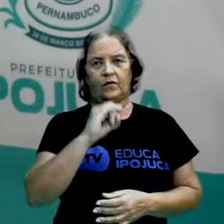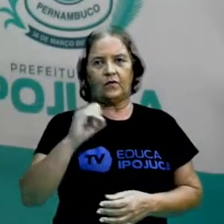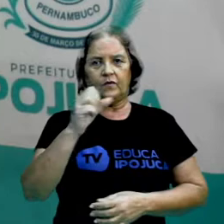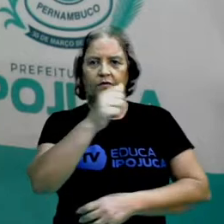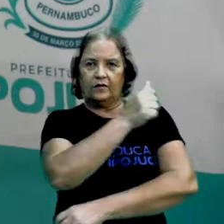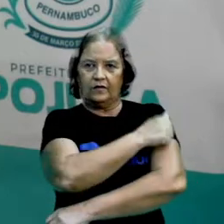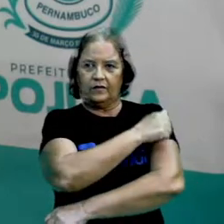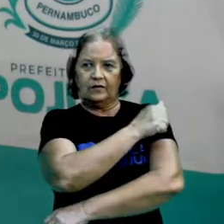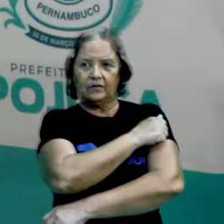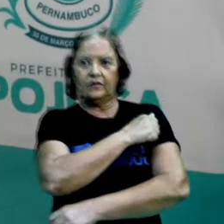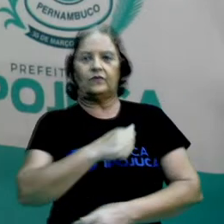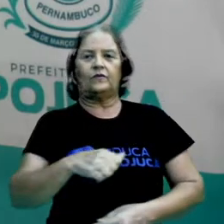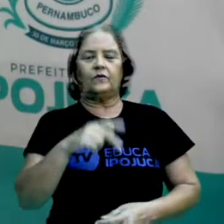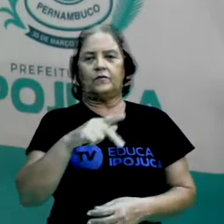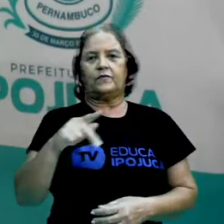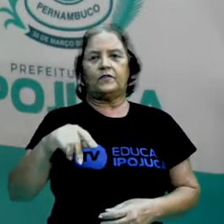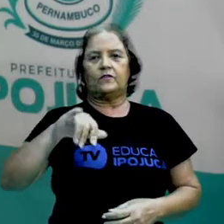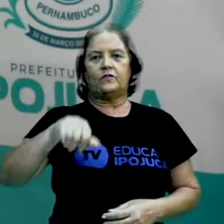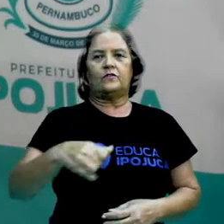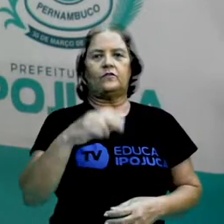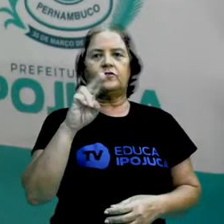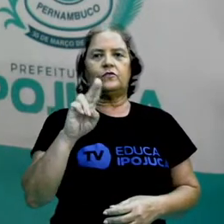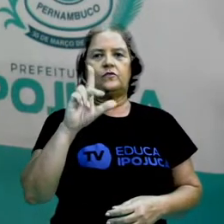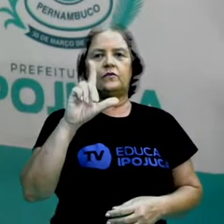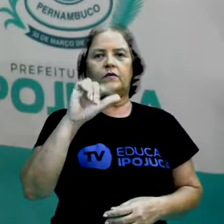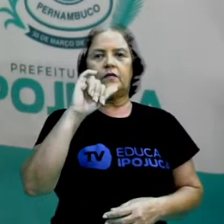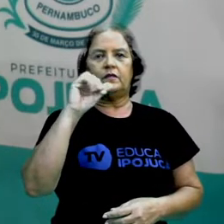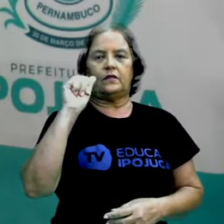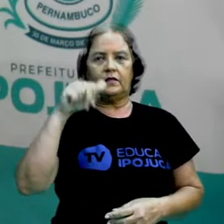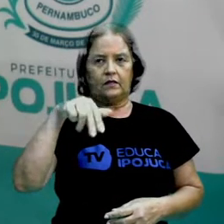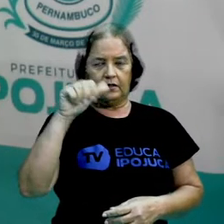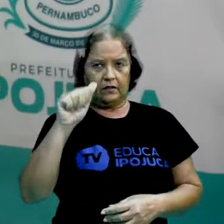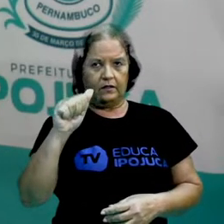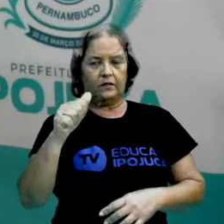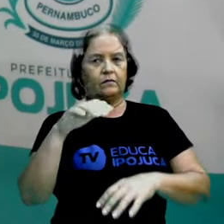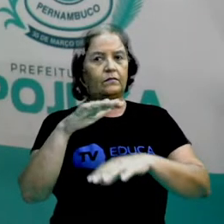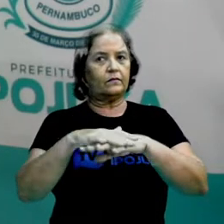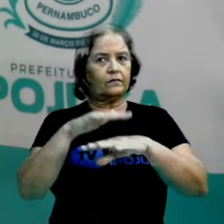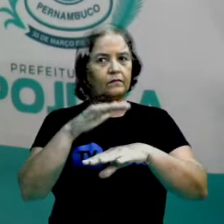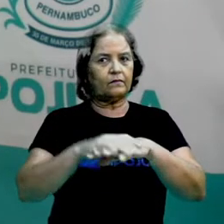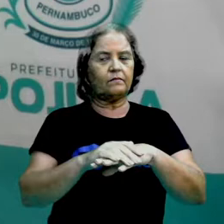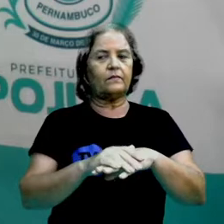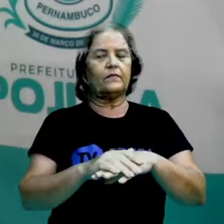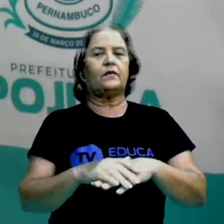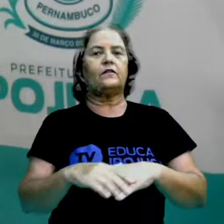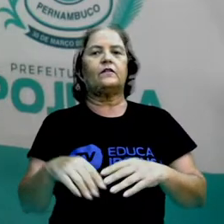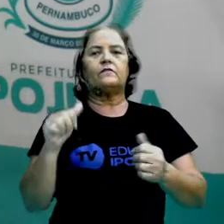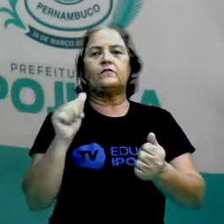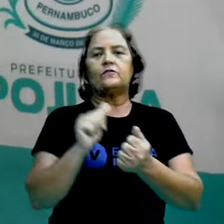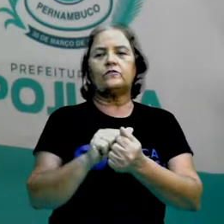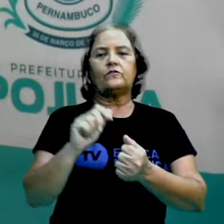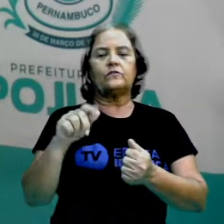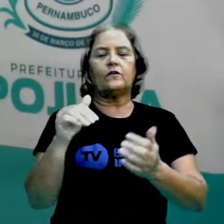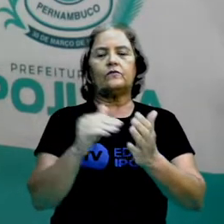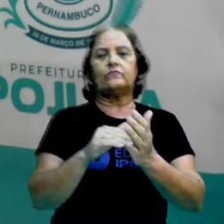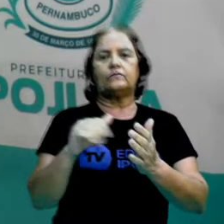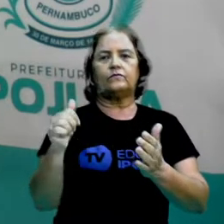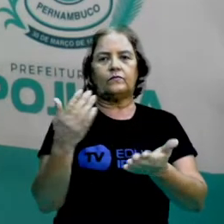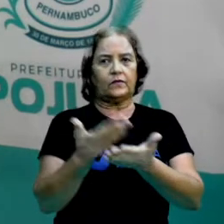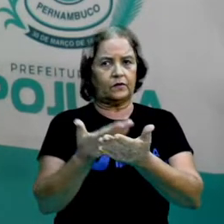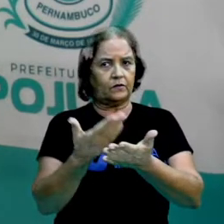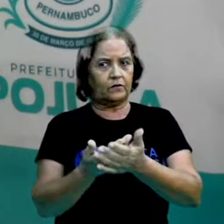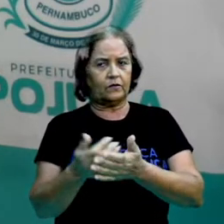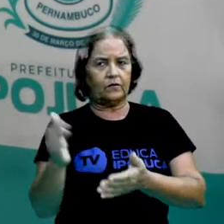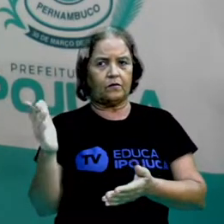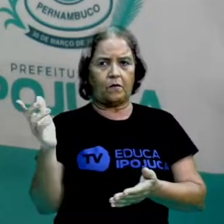Olá, alunos! Sou Juliana Arcanjo, professora de matemática. Estive com vocês nas últimas aulas. Não